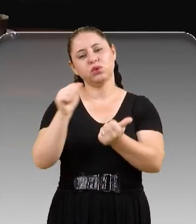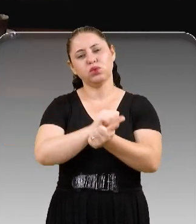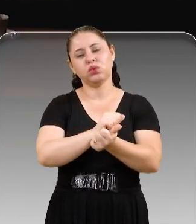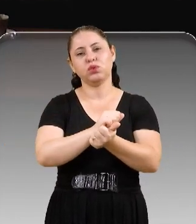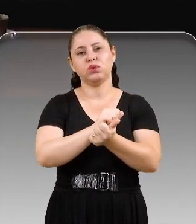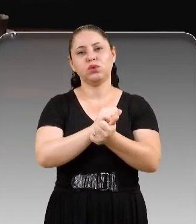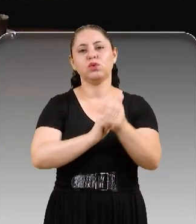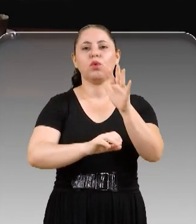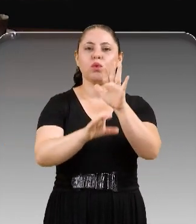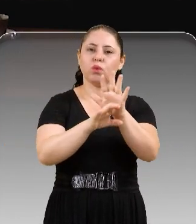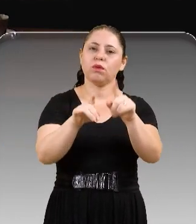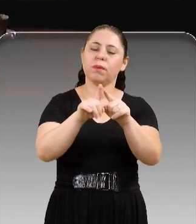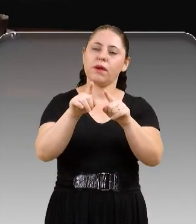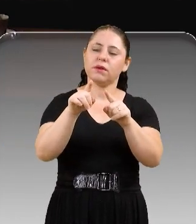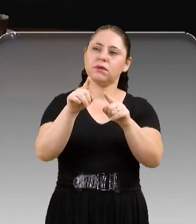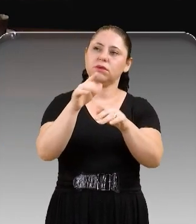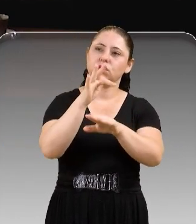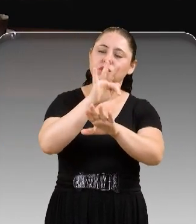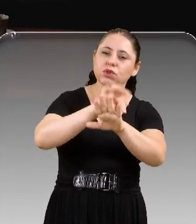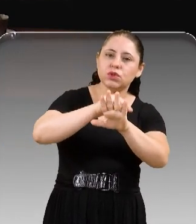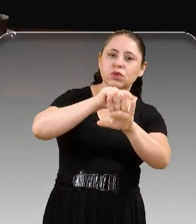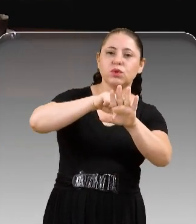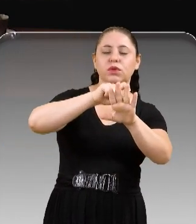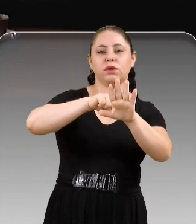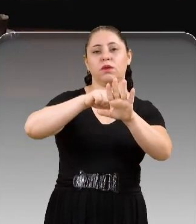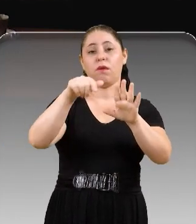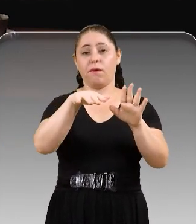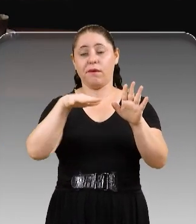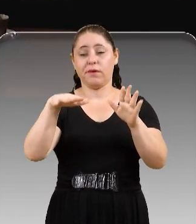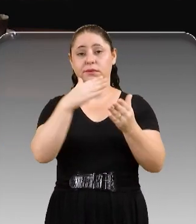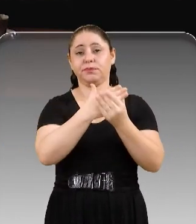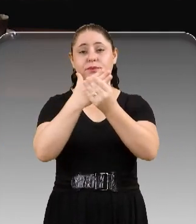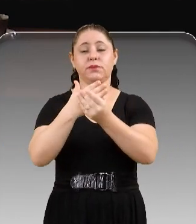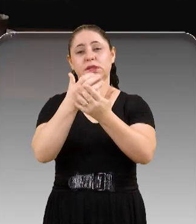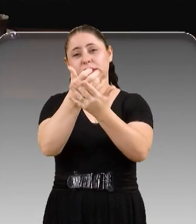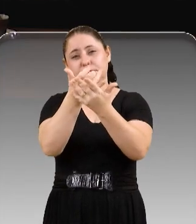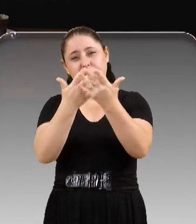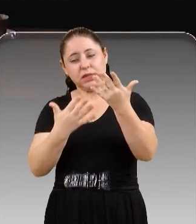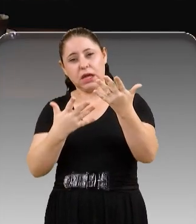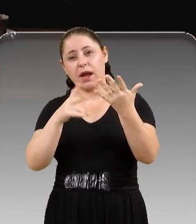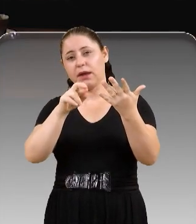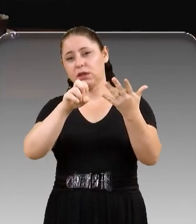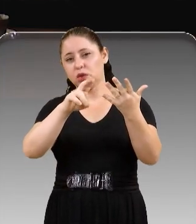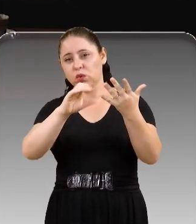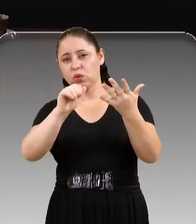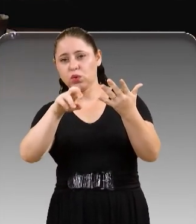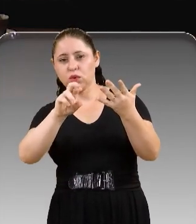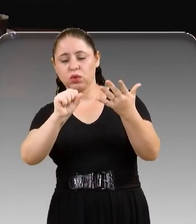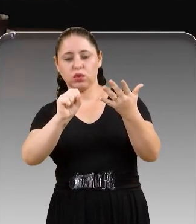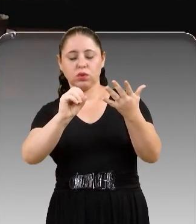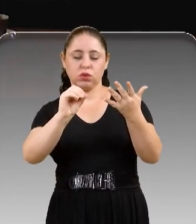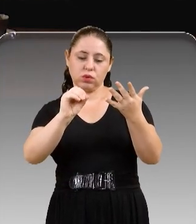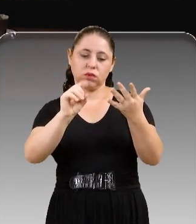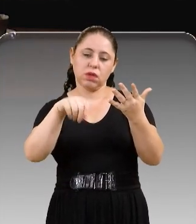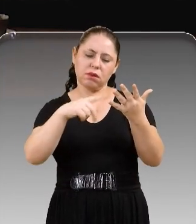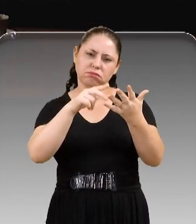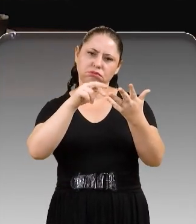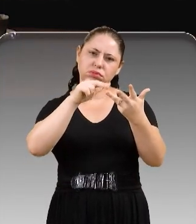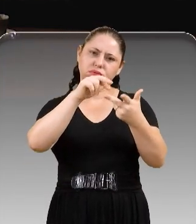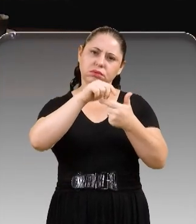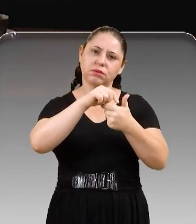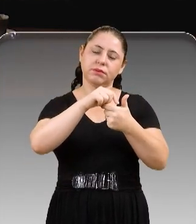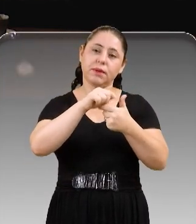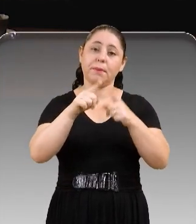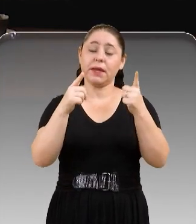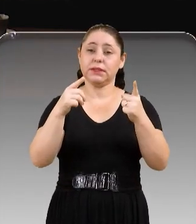atualizar esse Teoria Geral dos Processos, escrever sobre os recursos em espécie, enfim. Os projetos são vários, mas até